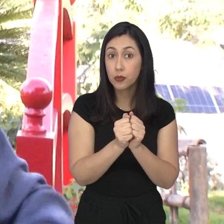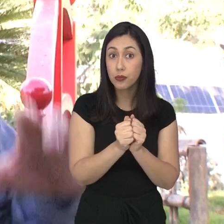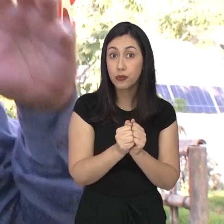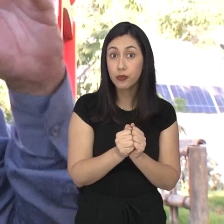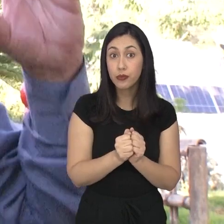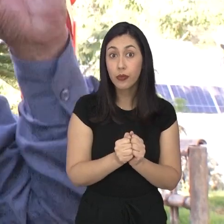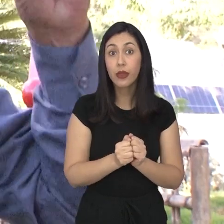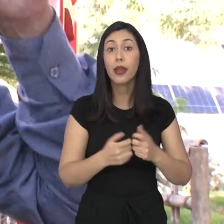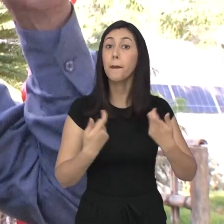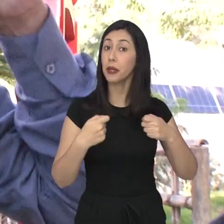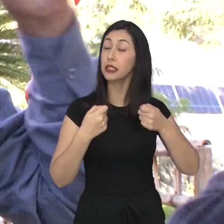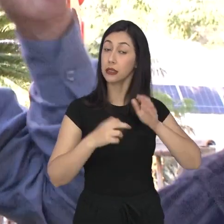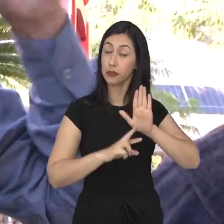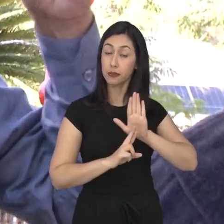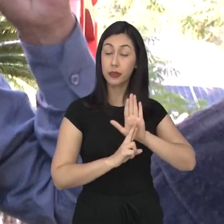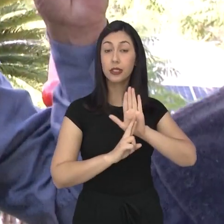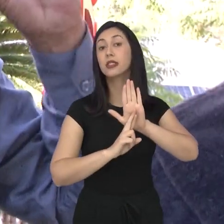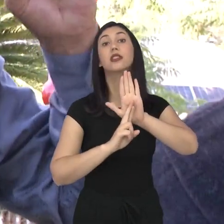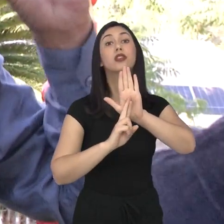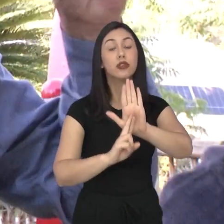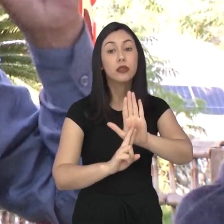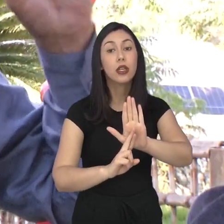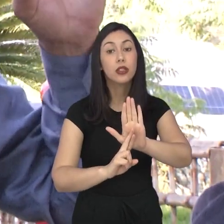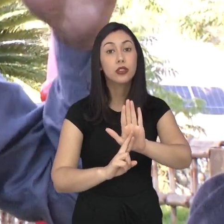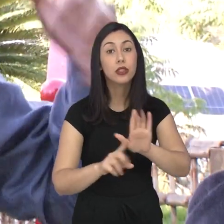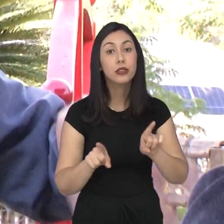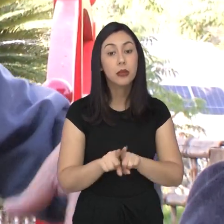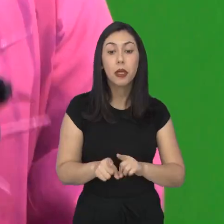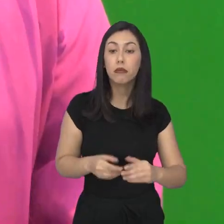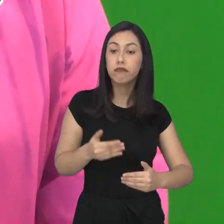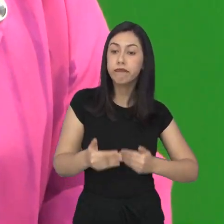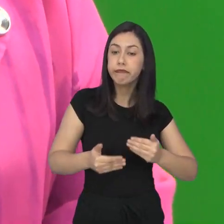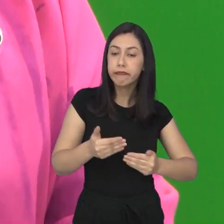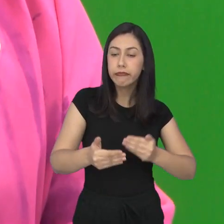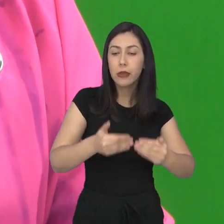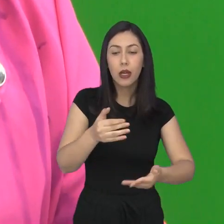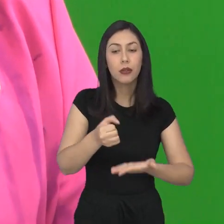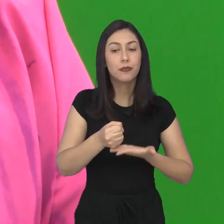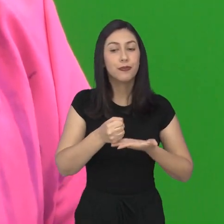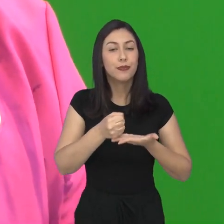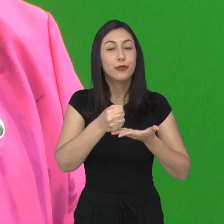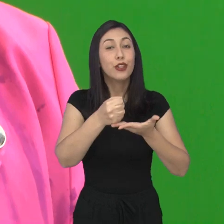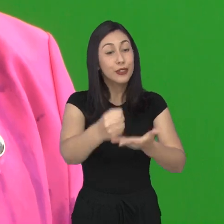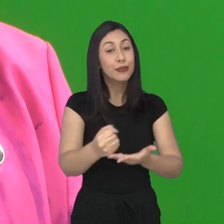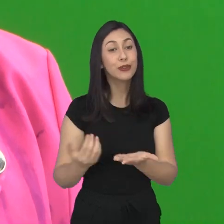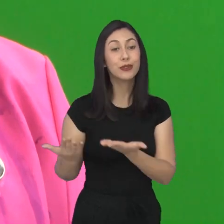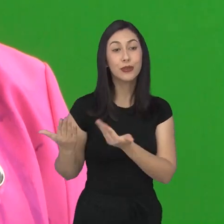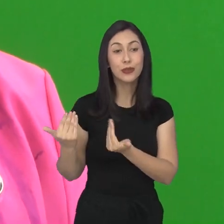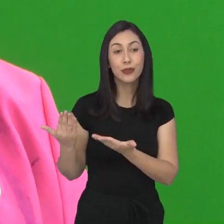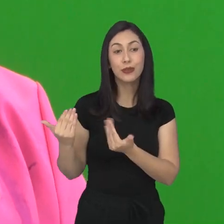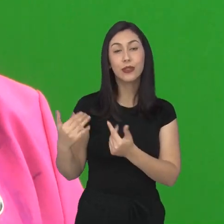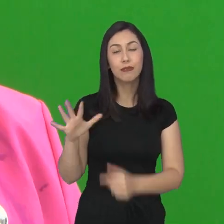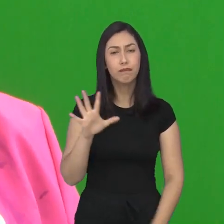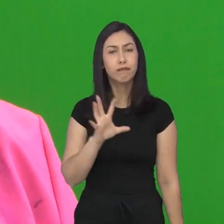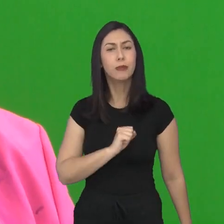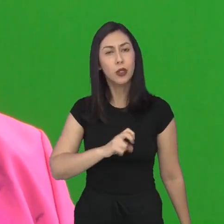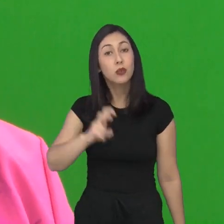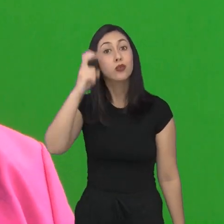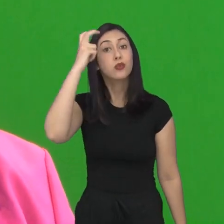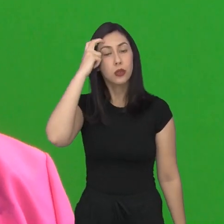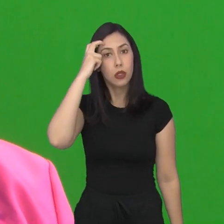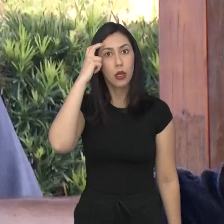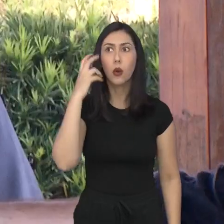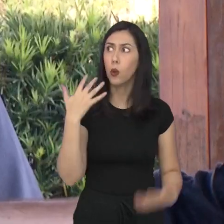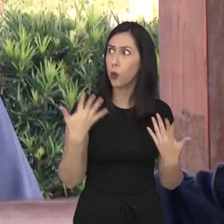juntos. Para o vereador, além da representatividade que a data traz, a longo prazo seria um incentivo para os jovens amantes